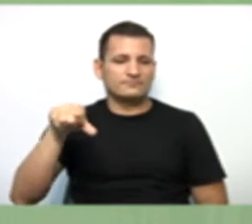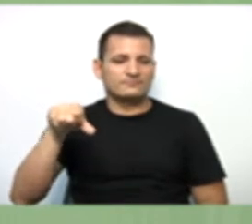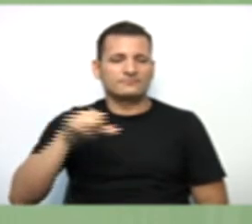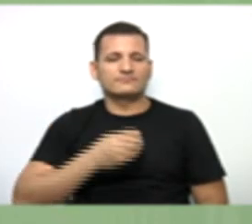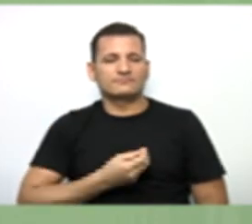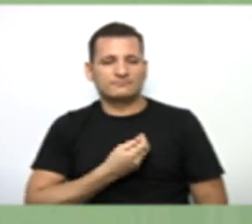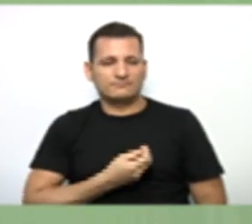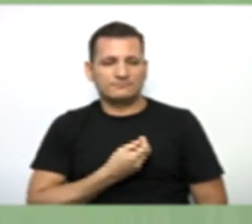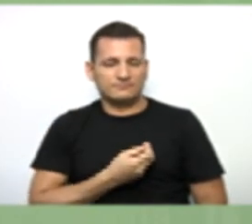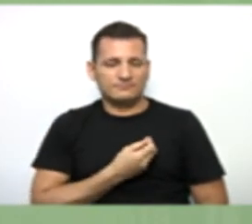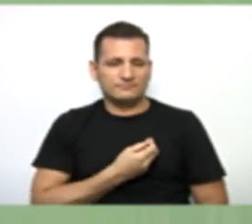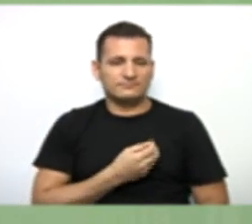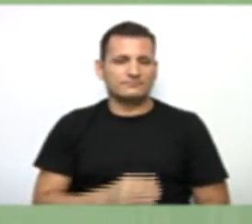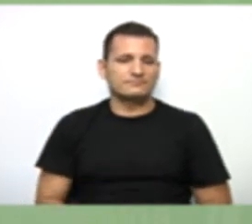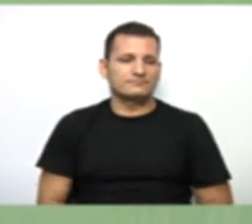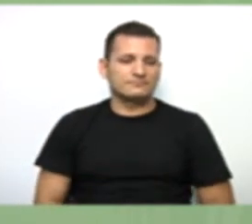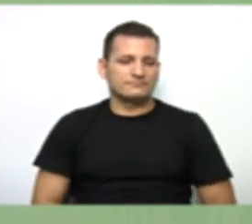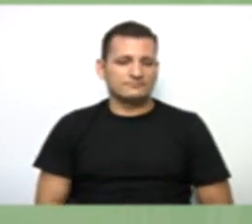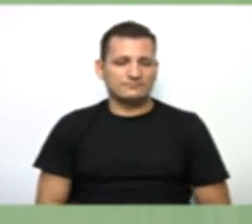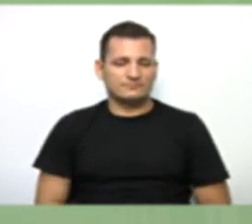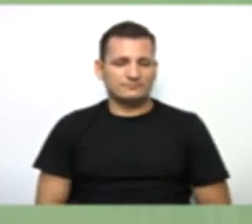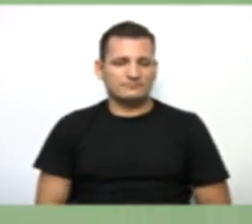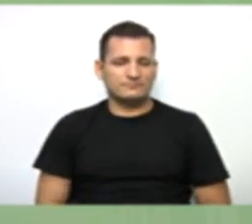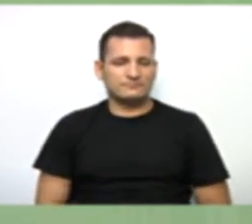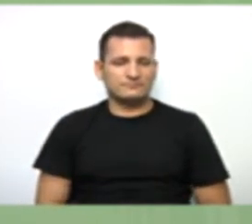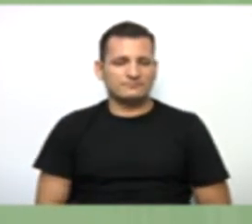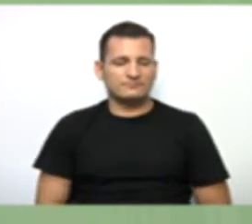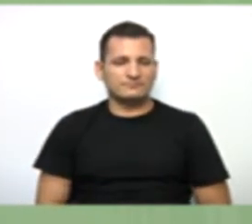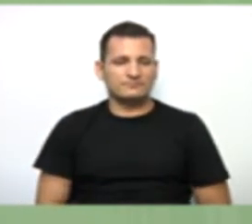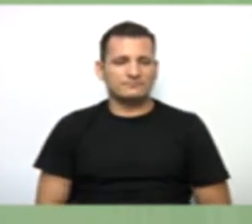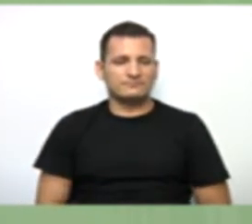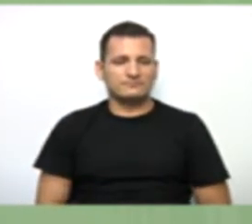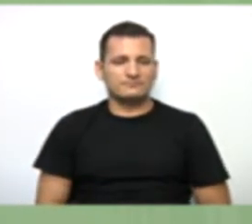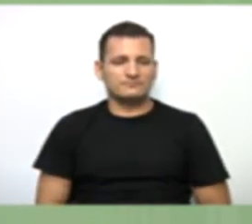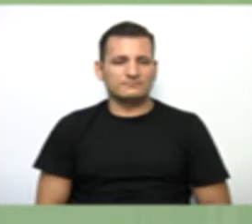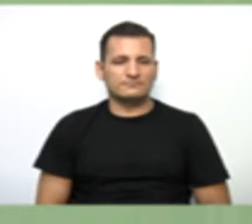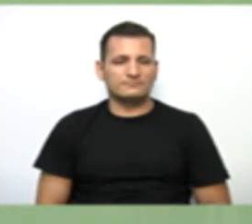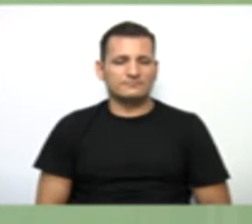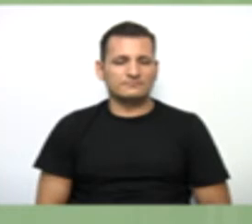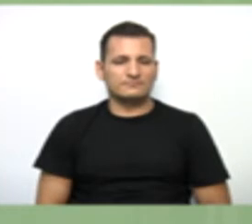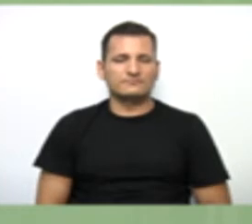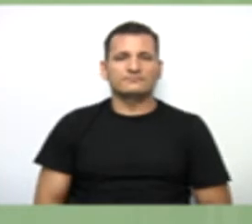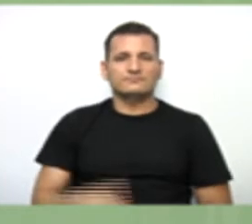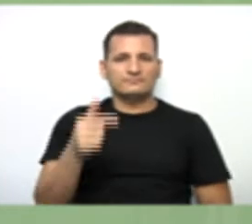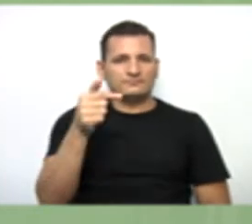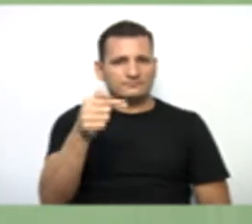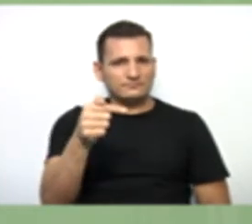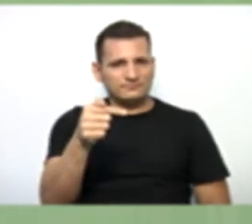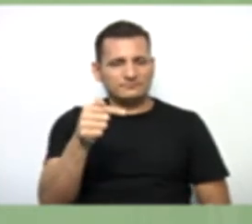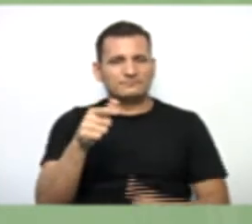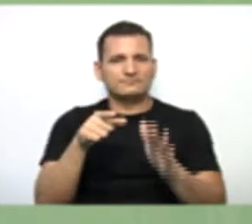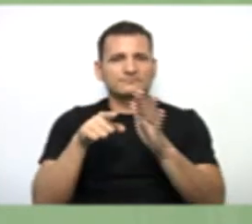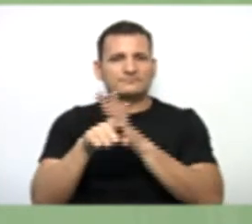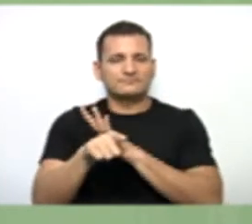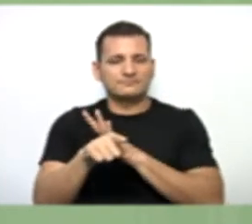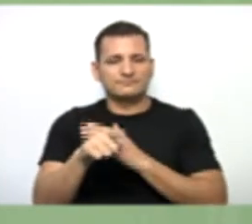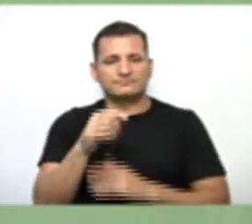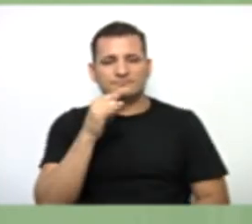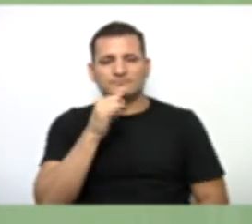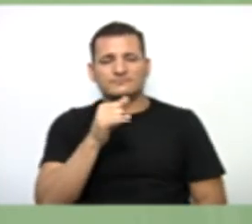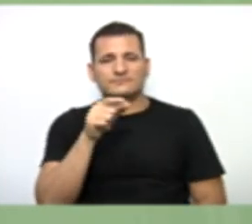e maravilhosas no pasto, felizes da vida, tá bom? Olha, questão 7. Se